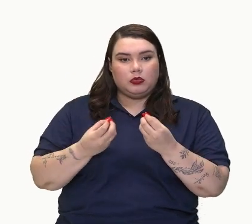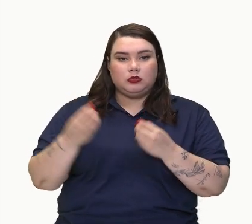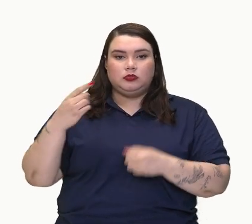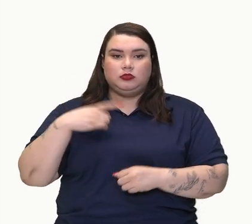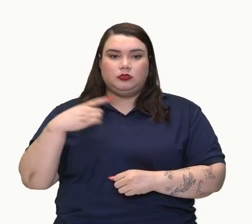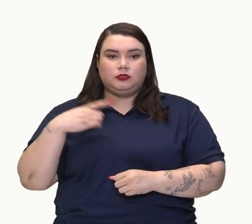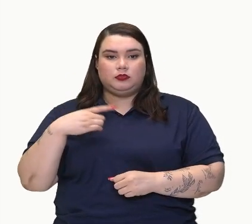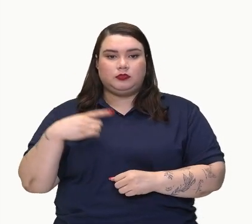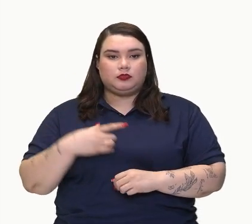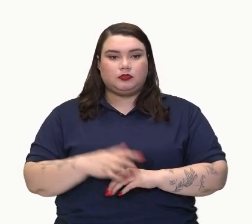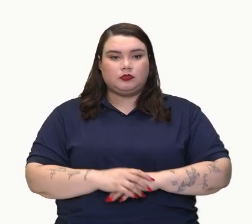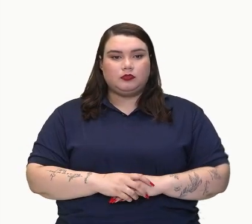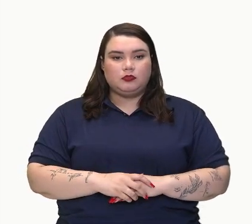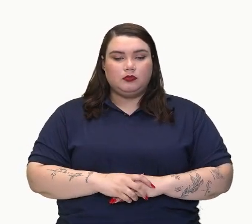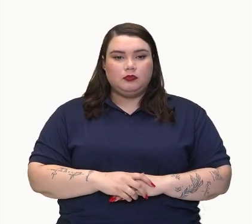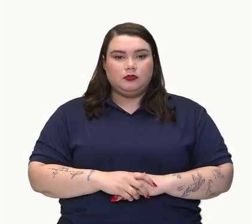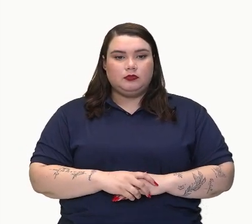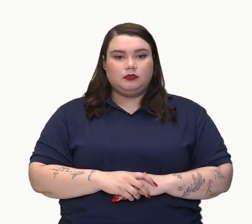teremos